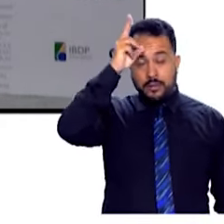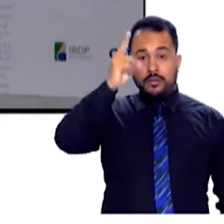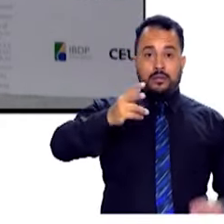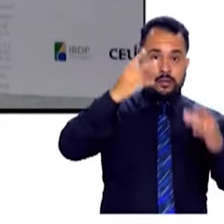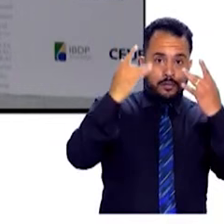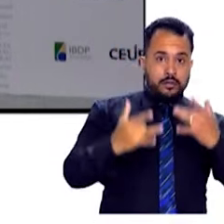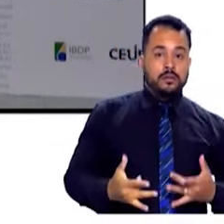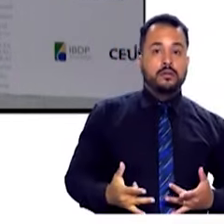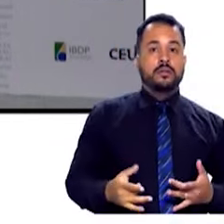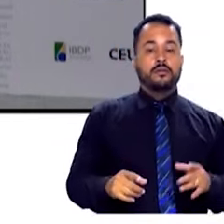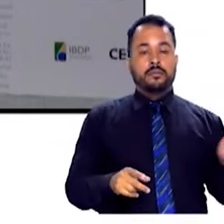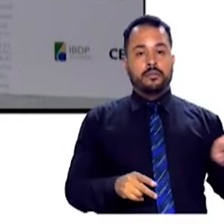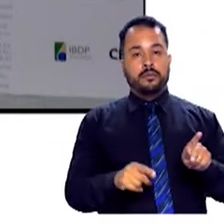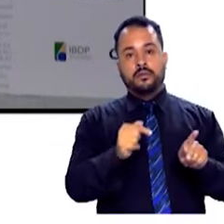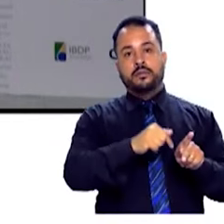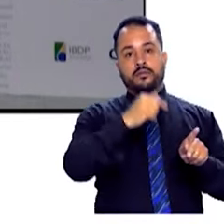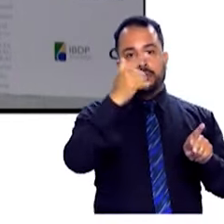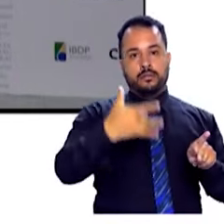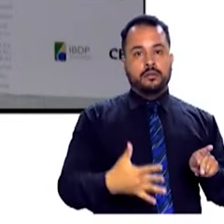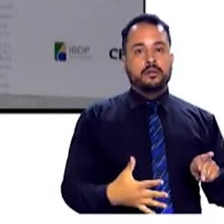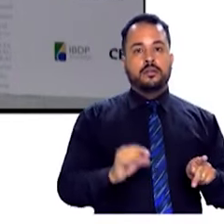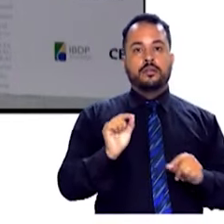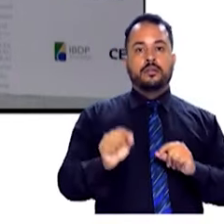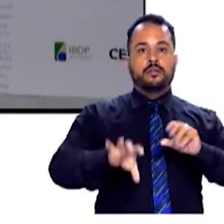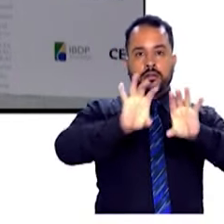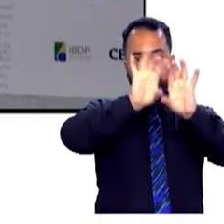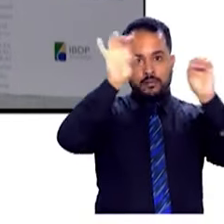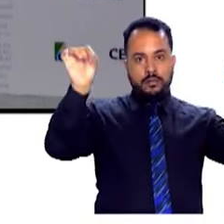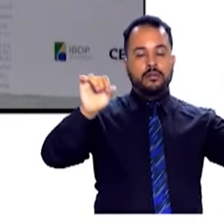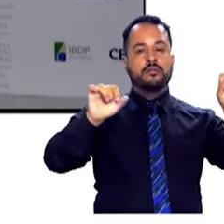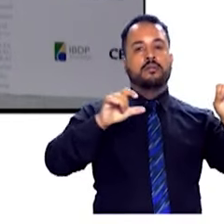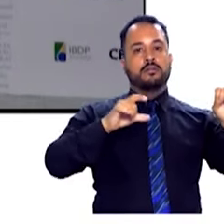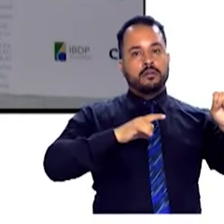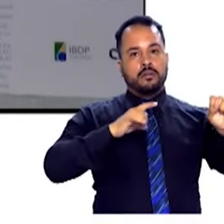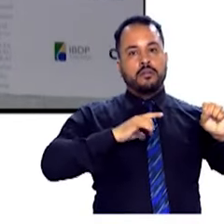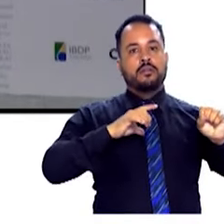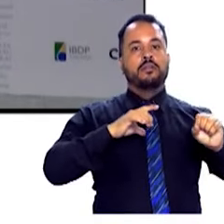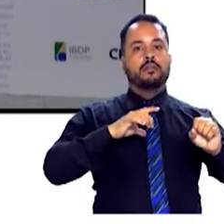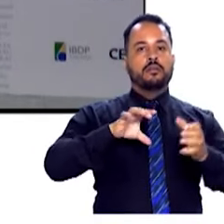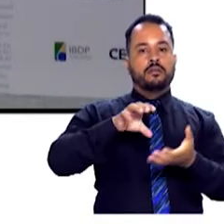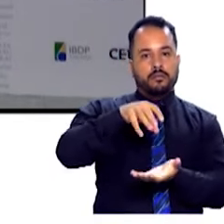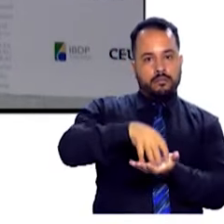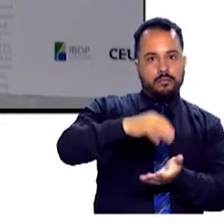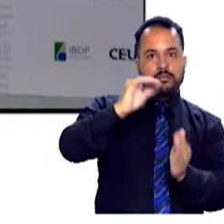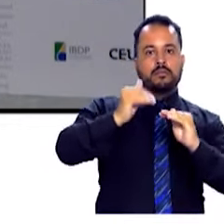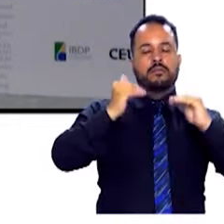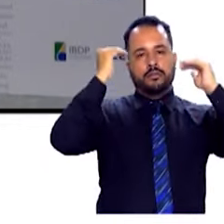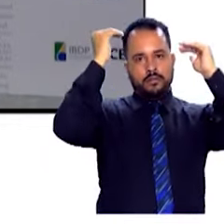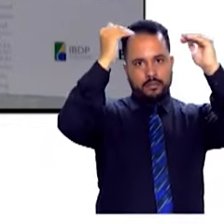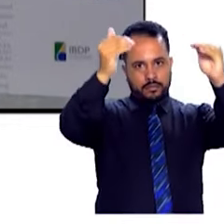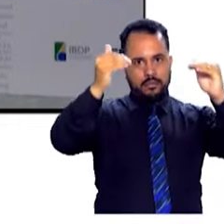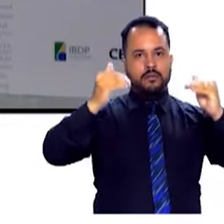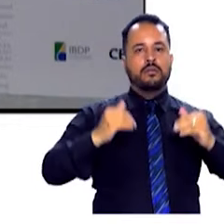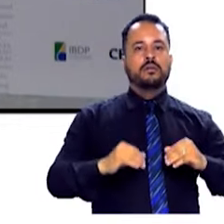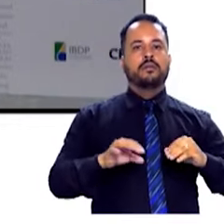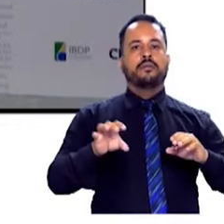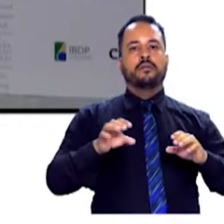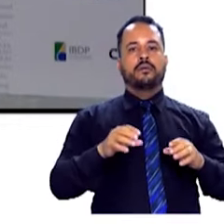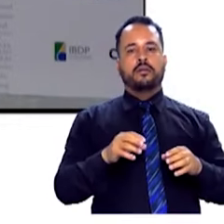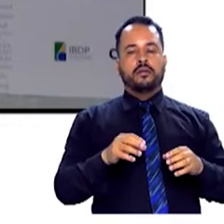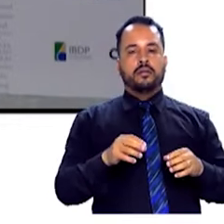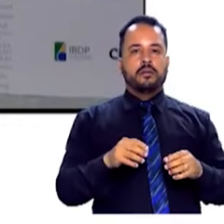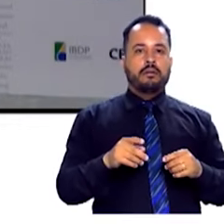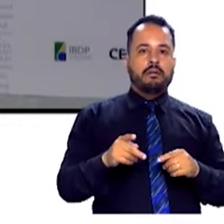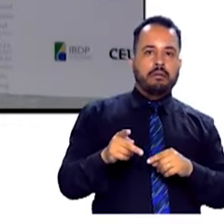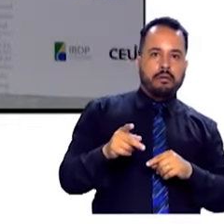Álvaro ragoni tem uma Suprema corte e um tribunal Constitucional a suprema corte tem uma competência de cassação